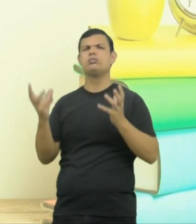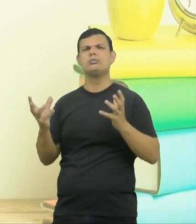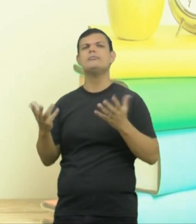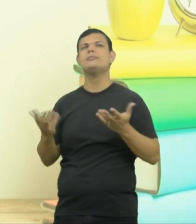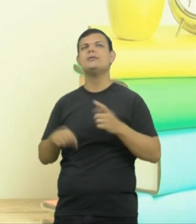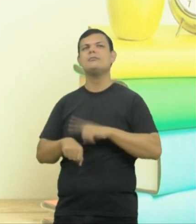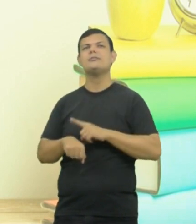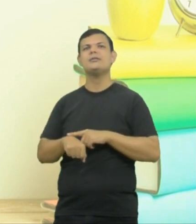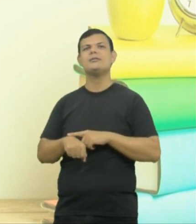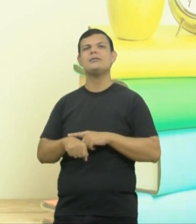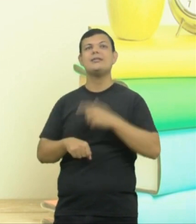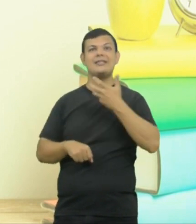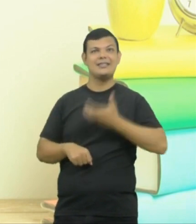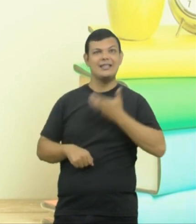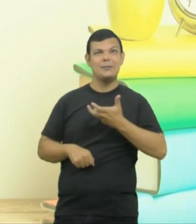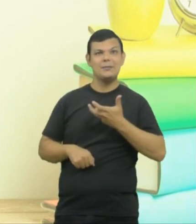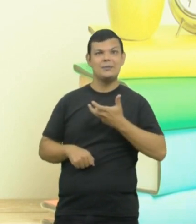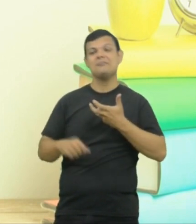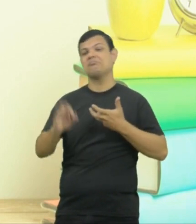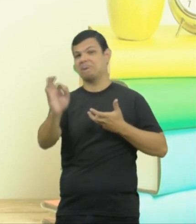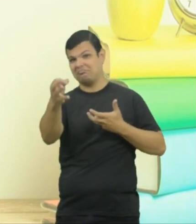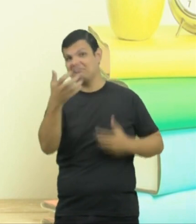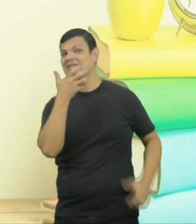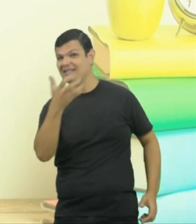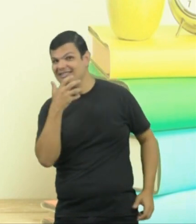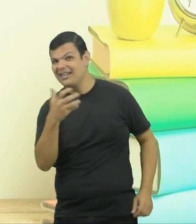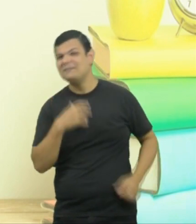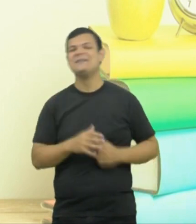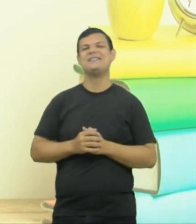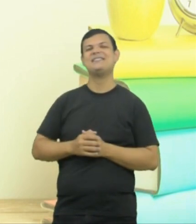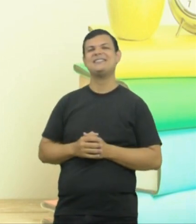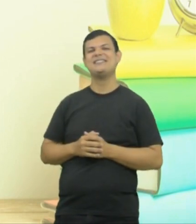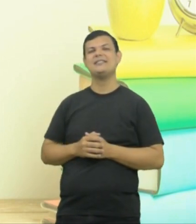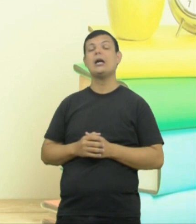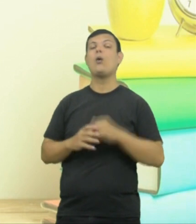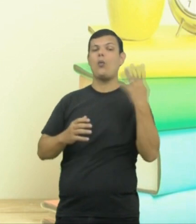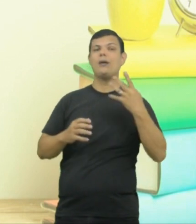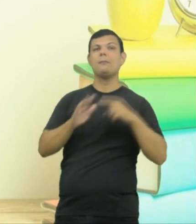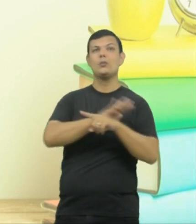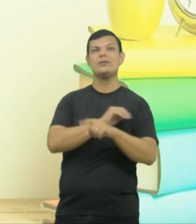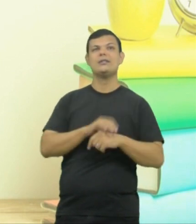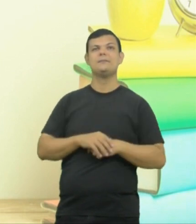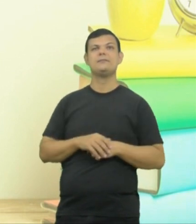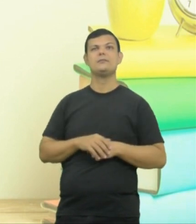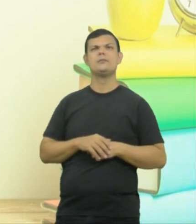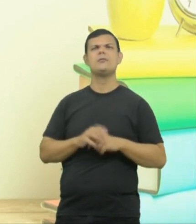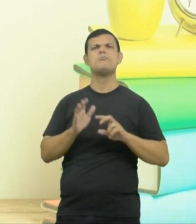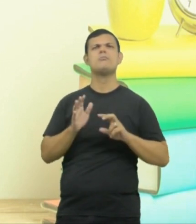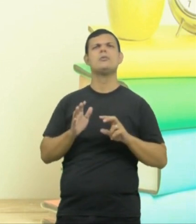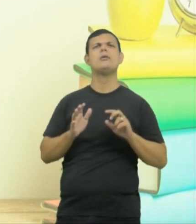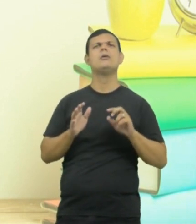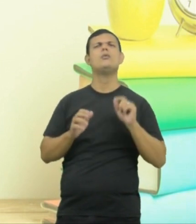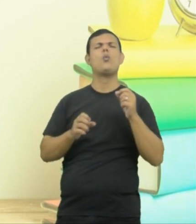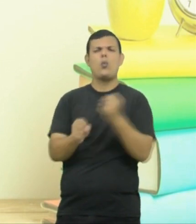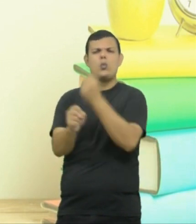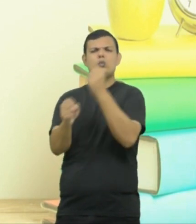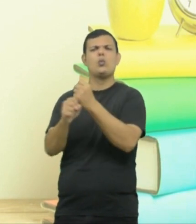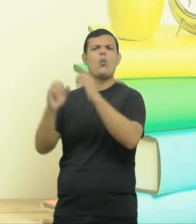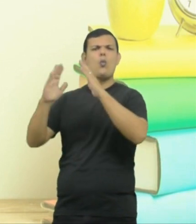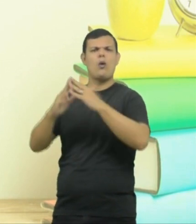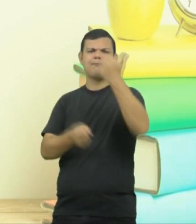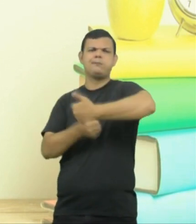Bom dia, meu nome é Alexandre Cardoso Amaral, eu moro em Garapé-Miri e o nome da minha escola é Maranata e o